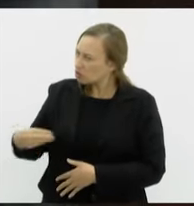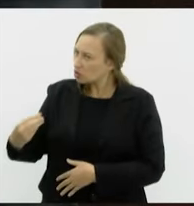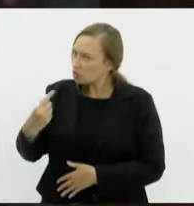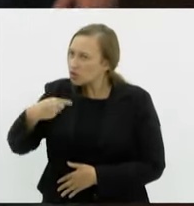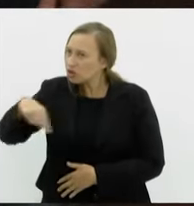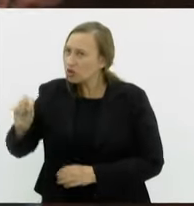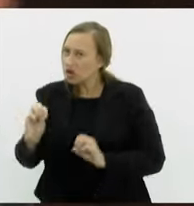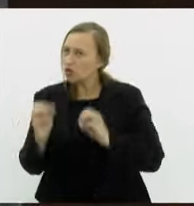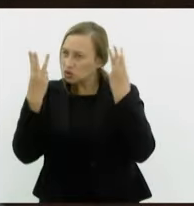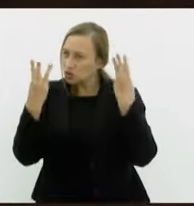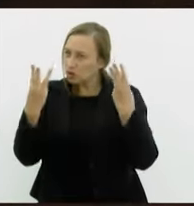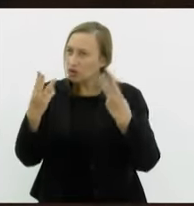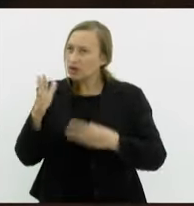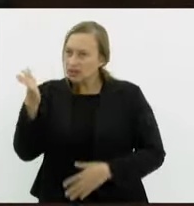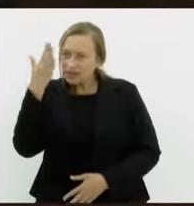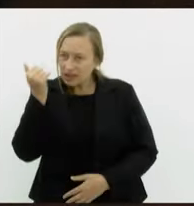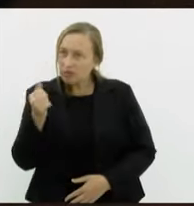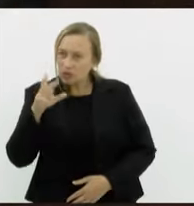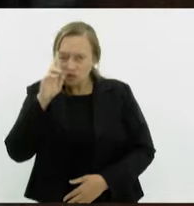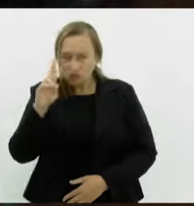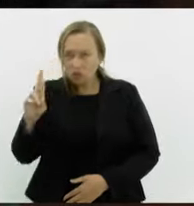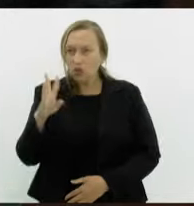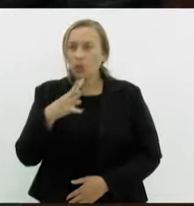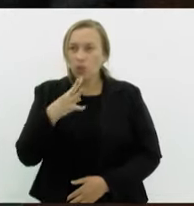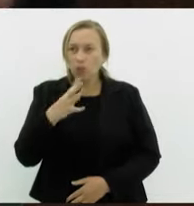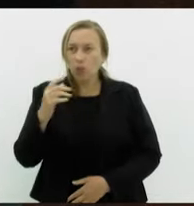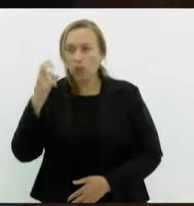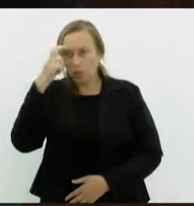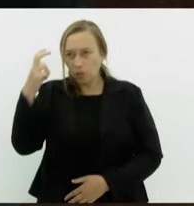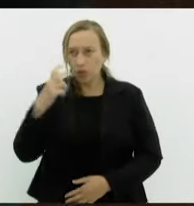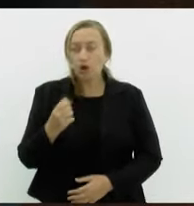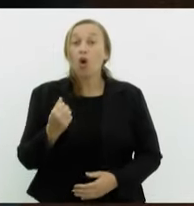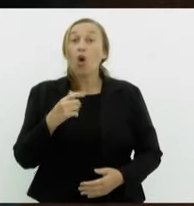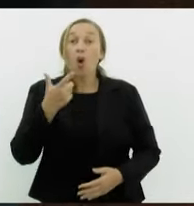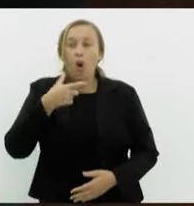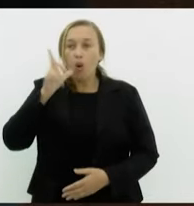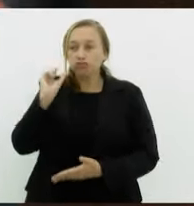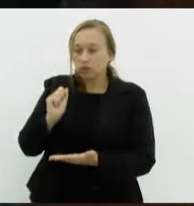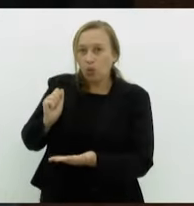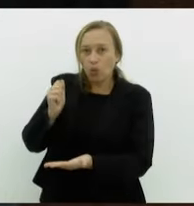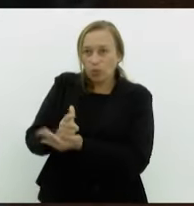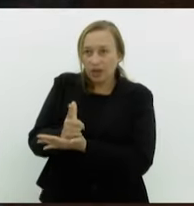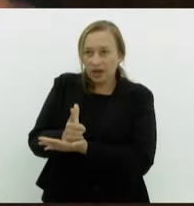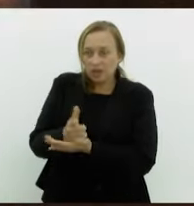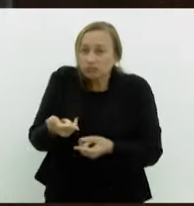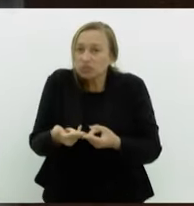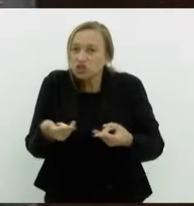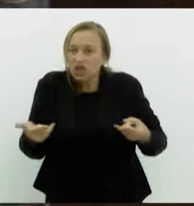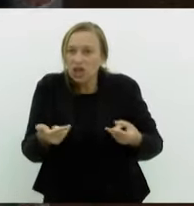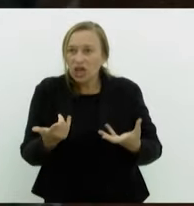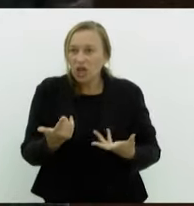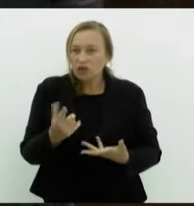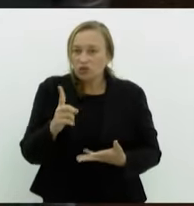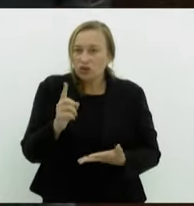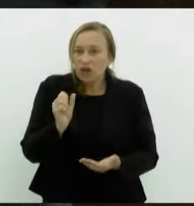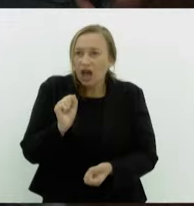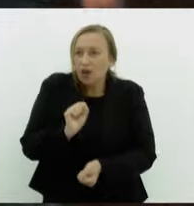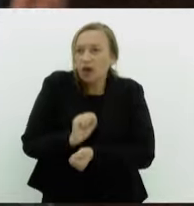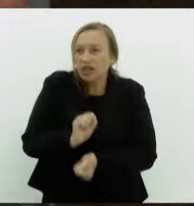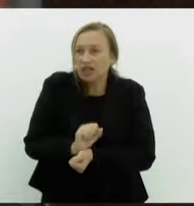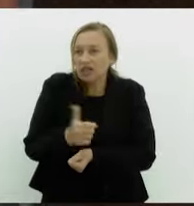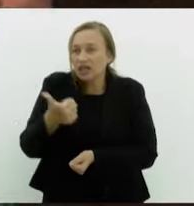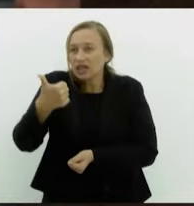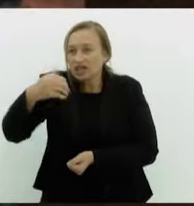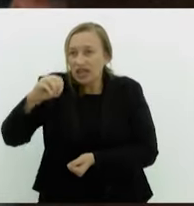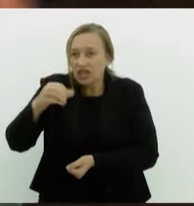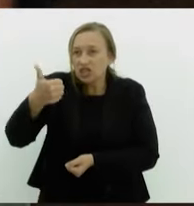Vossa Excelência, que é um entusiasta da cultura. Ontem eu entrei no site e comprei os ingressos dos meus filhos. Eu não fiquei esperando cair 10 milhões, 20 milhões de